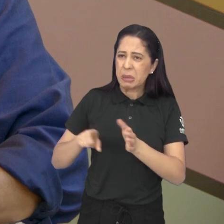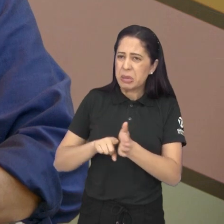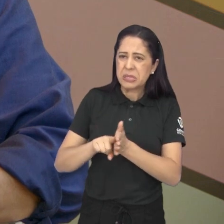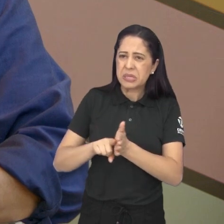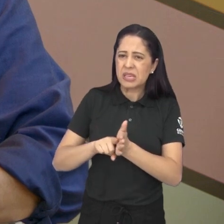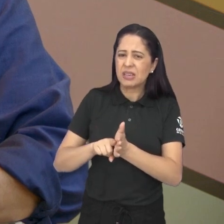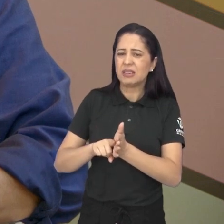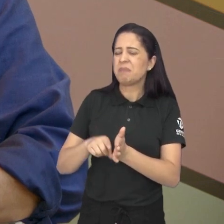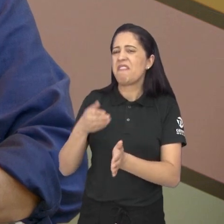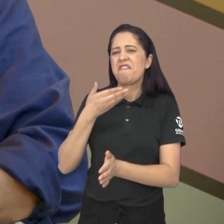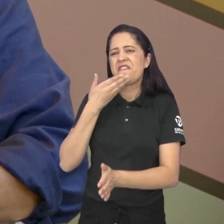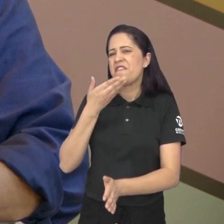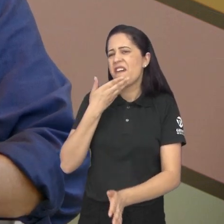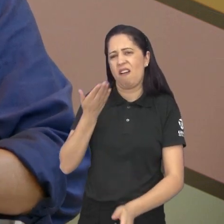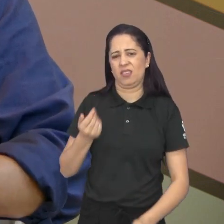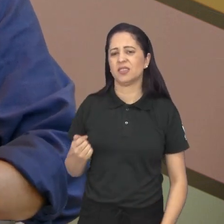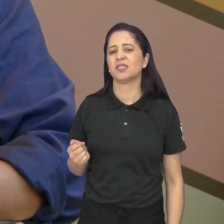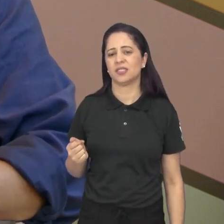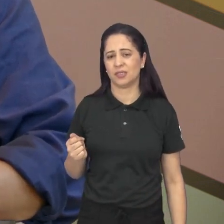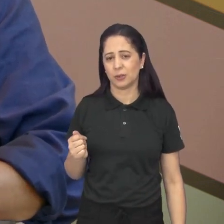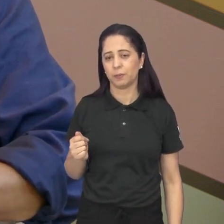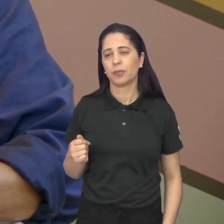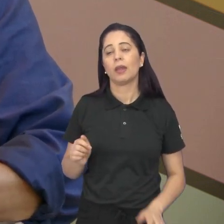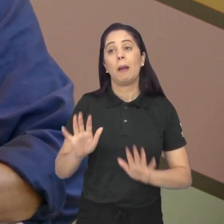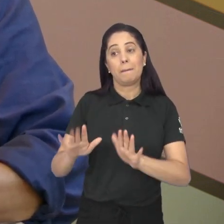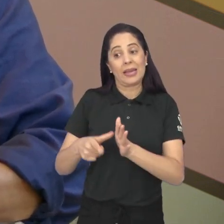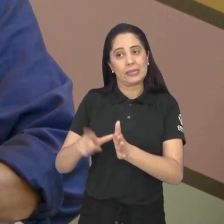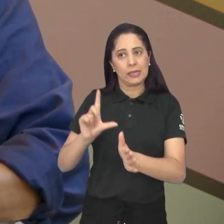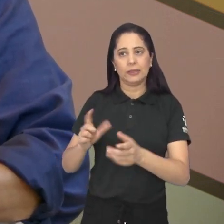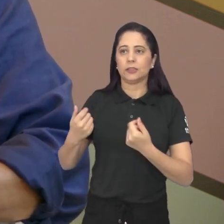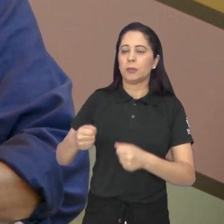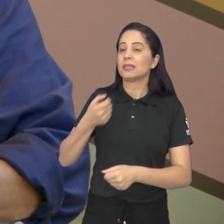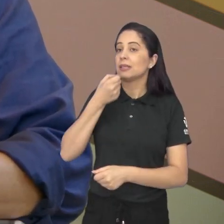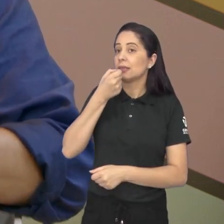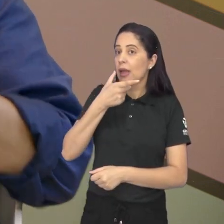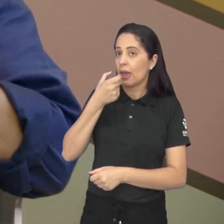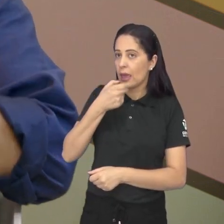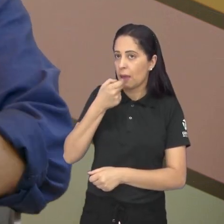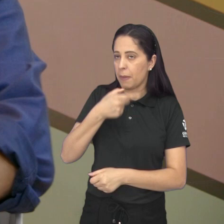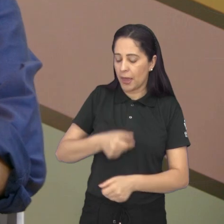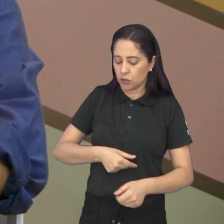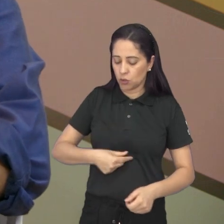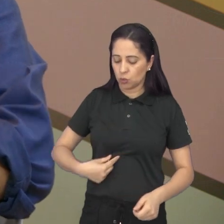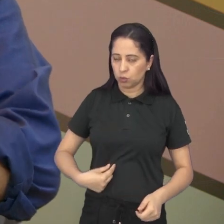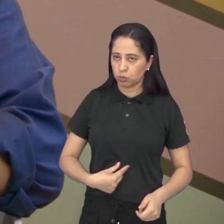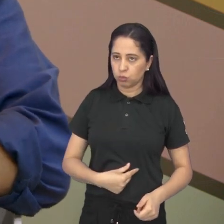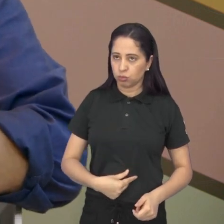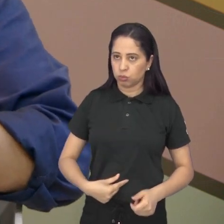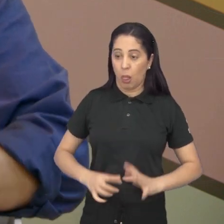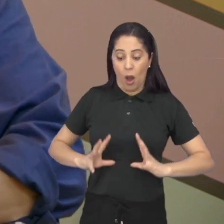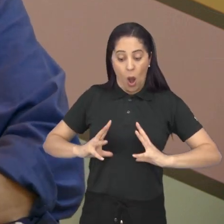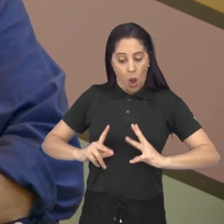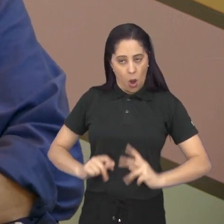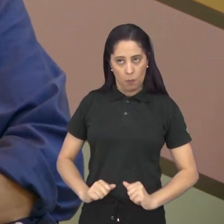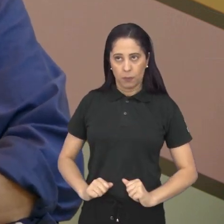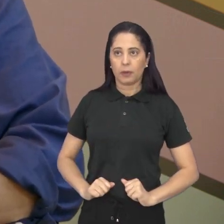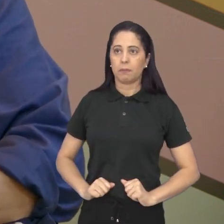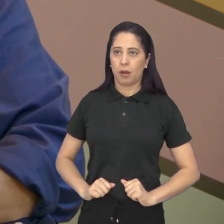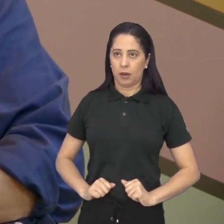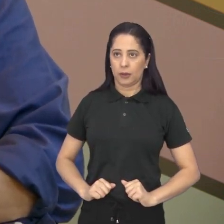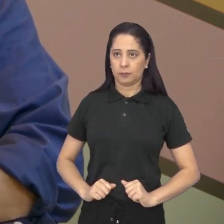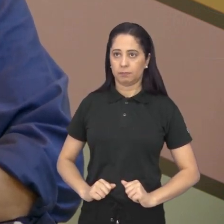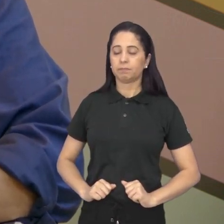o desconforto do exame é o preparo, Sim. que você tem que tomar um remédio para limpar o intestino, vai dar uma certa